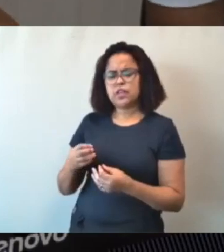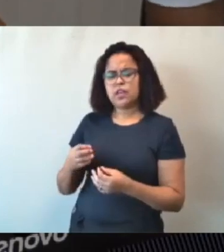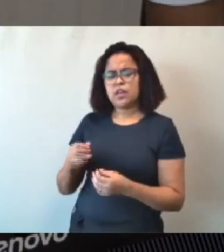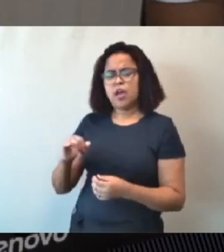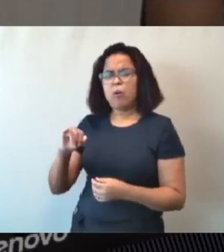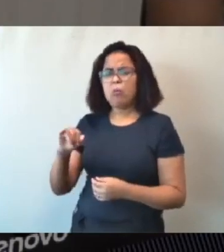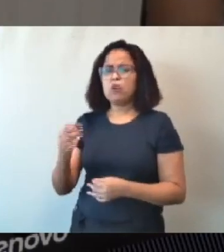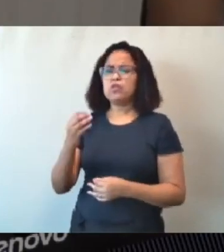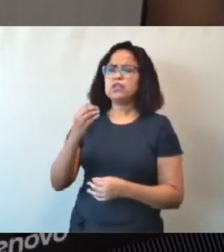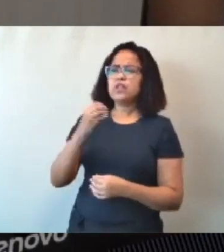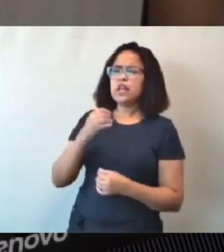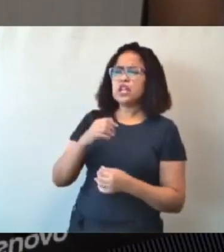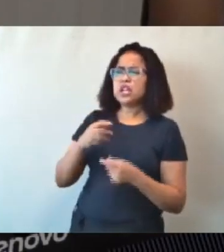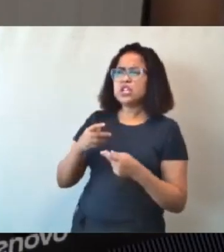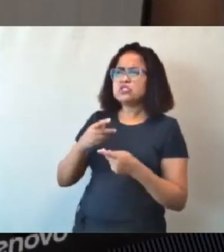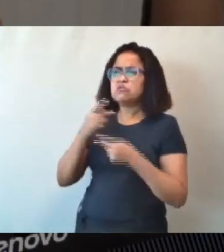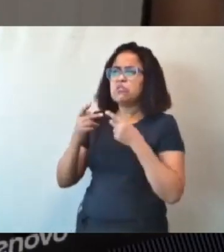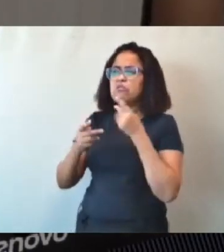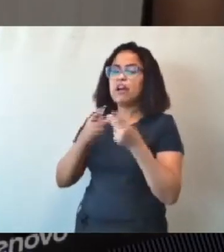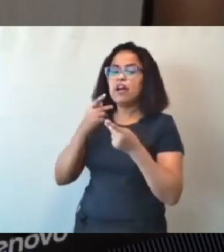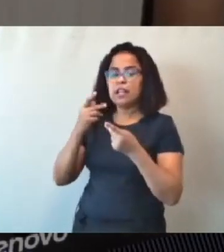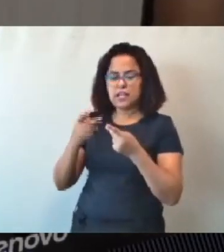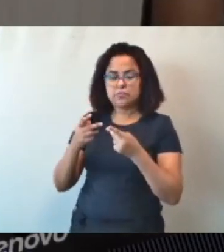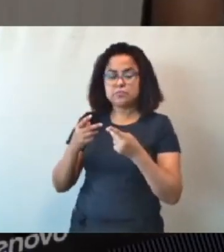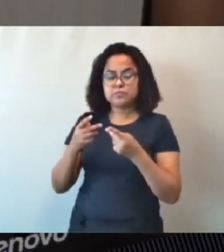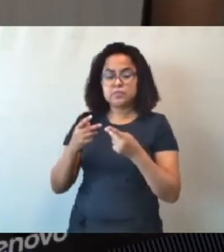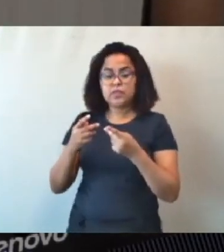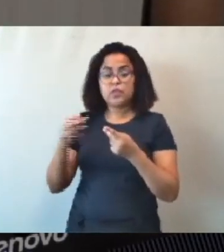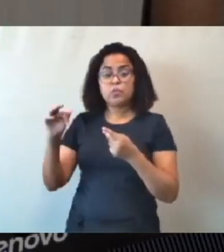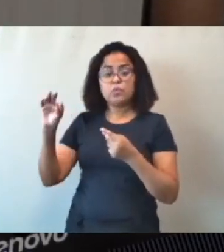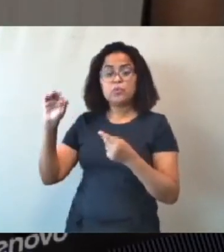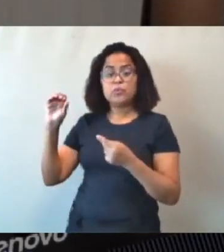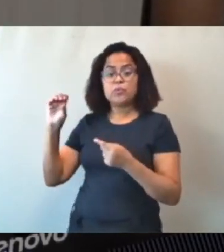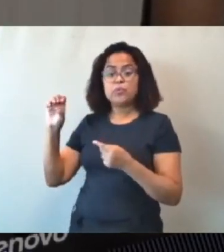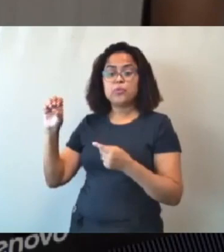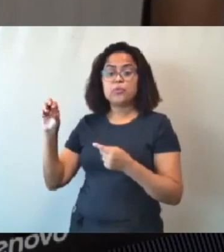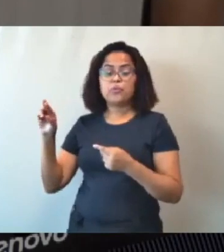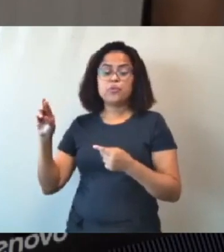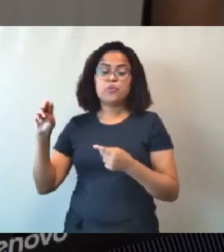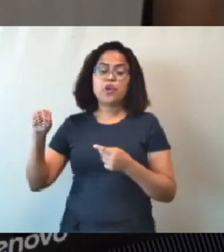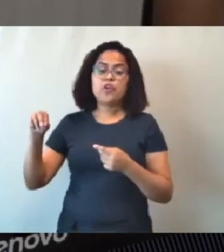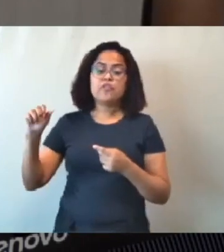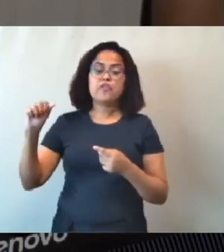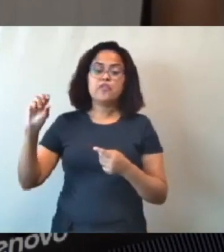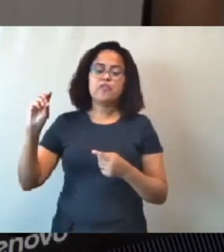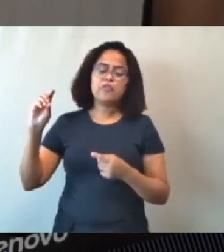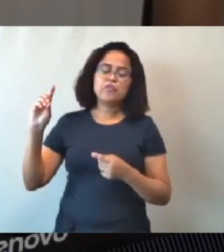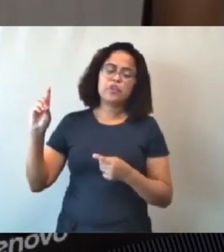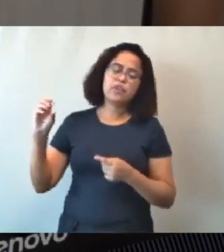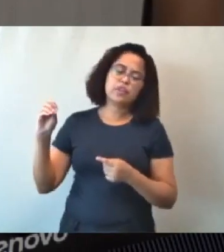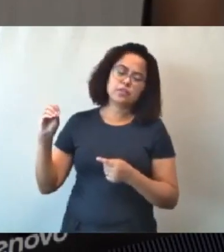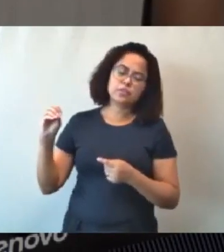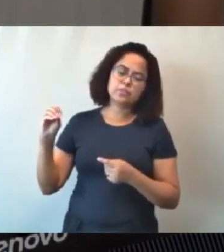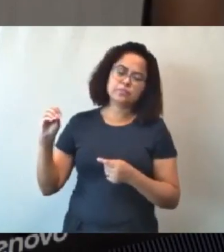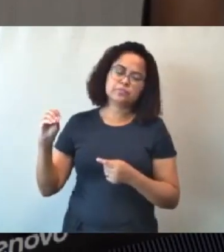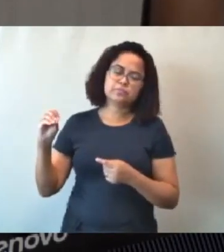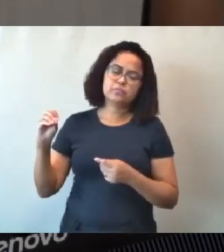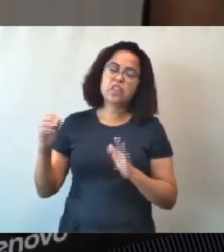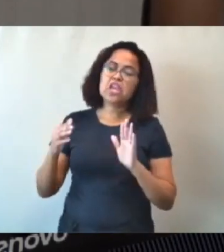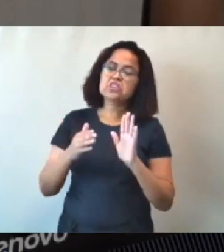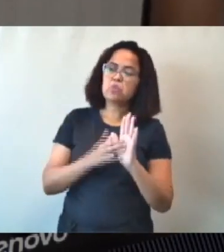estar expondo aqui, né, um pouco das suas preocupações em relação a essa proposta de